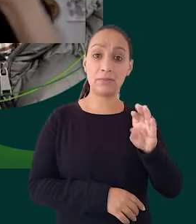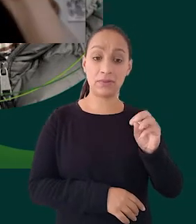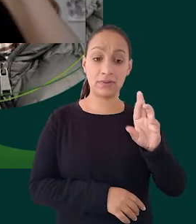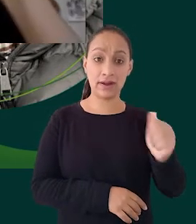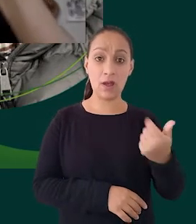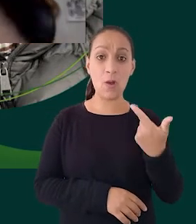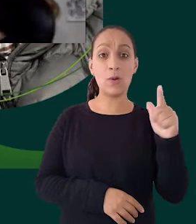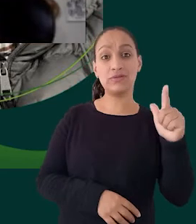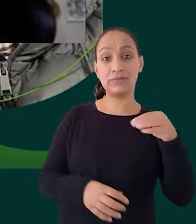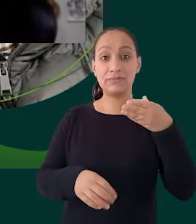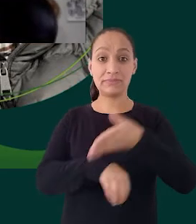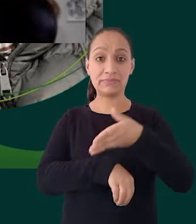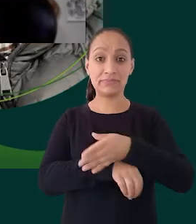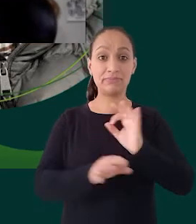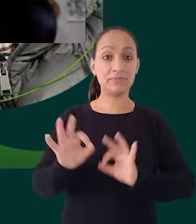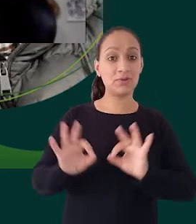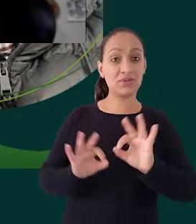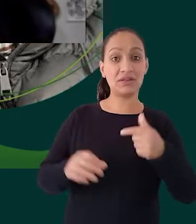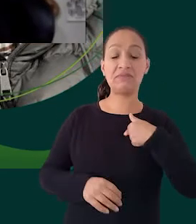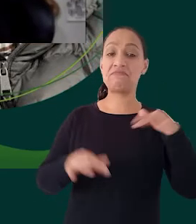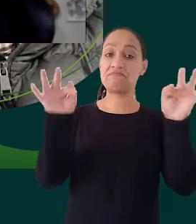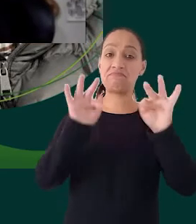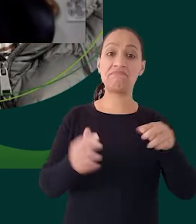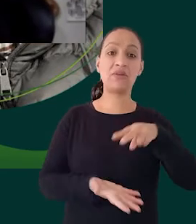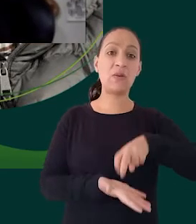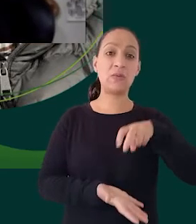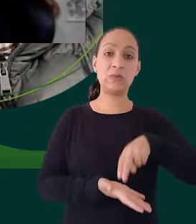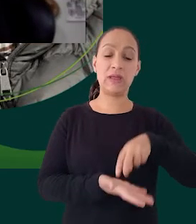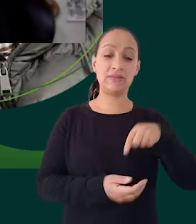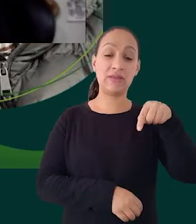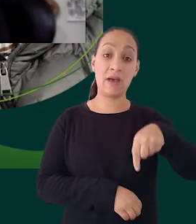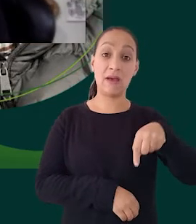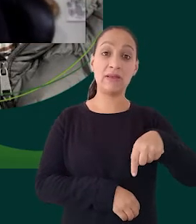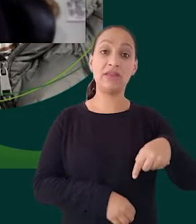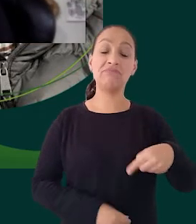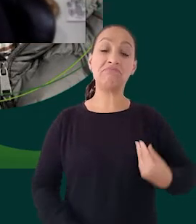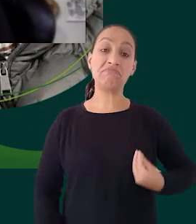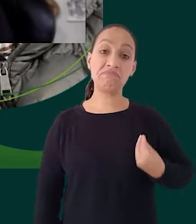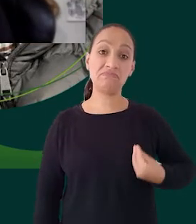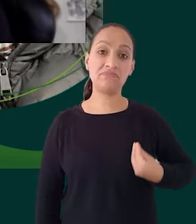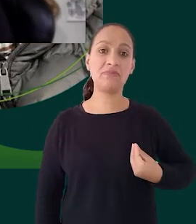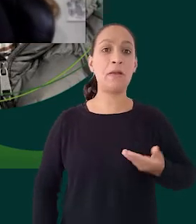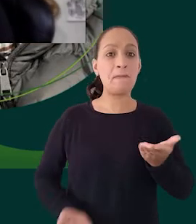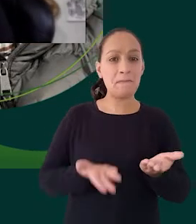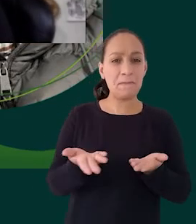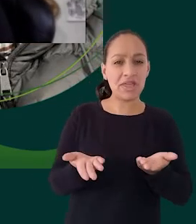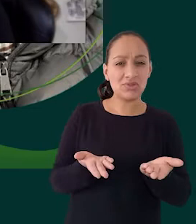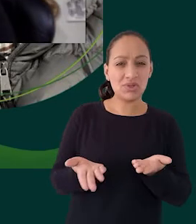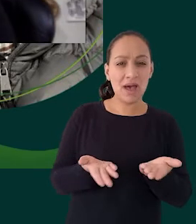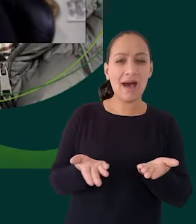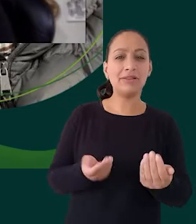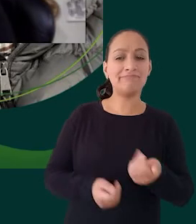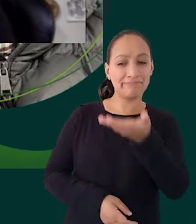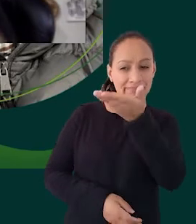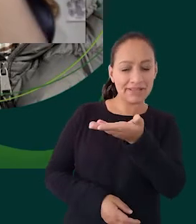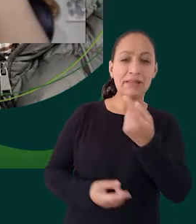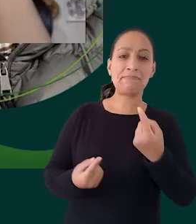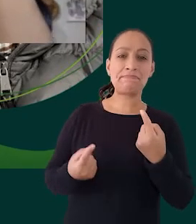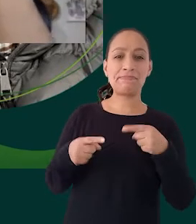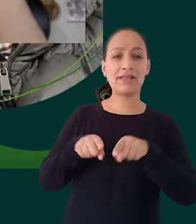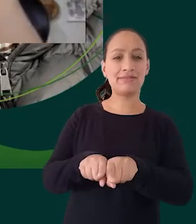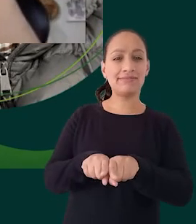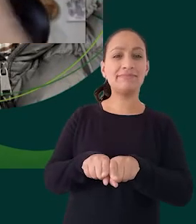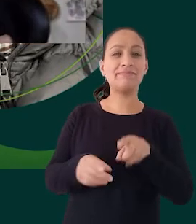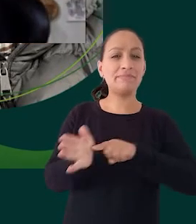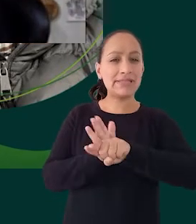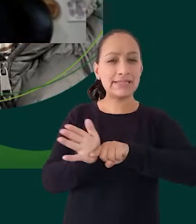bem contente, bem feliz de estar aqui, principalmente sendo mediado por essa parceira de pesquisa, de